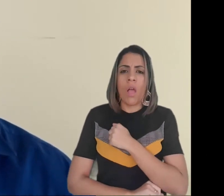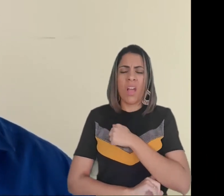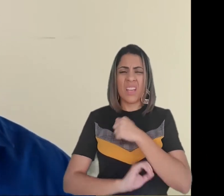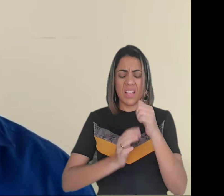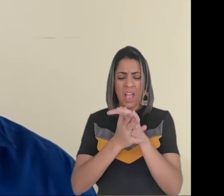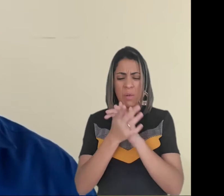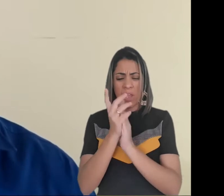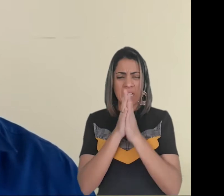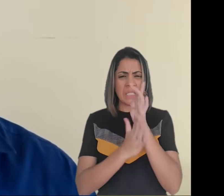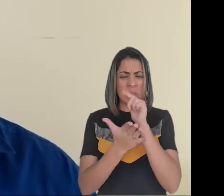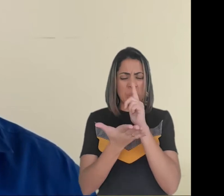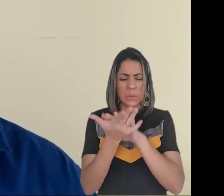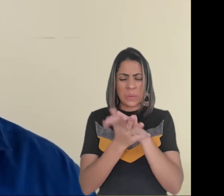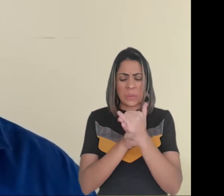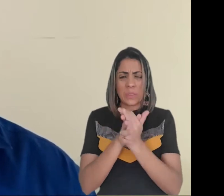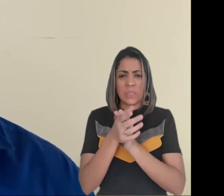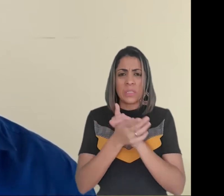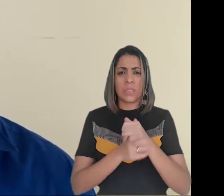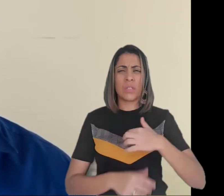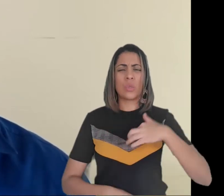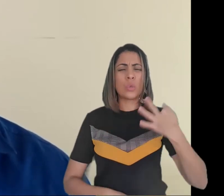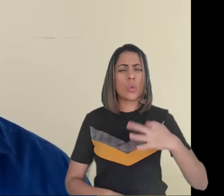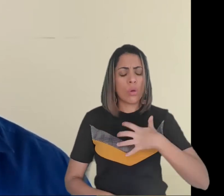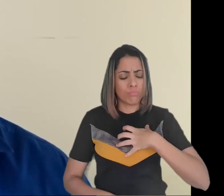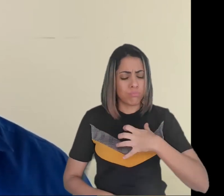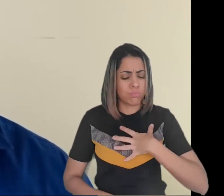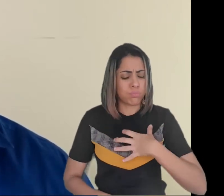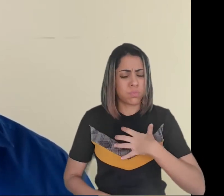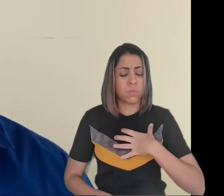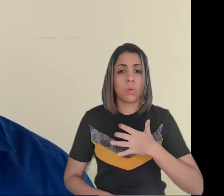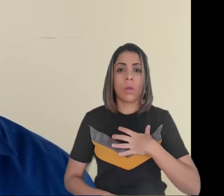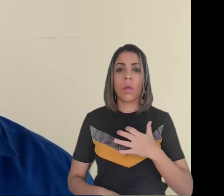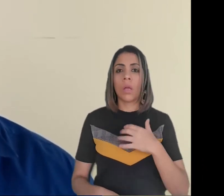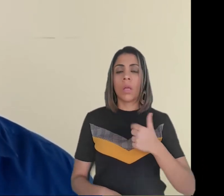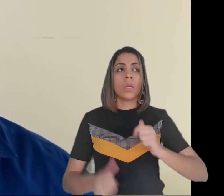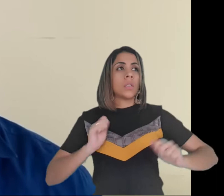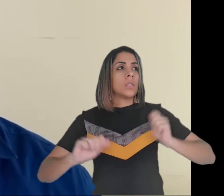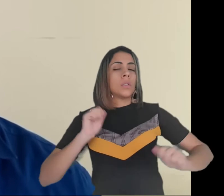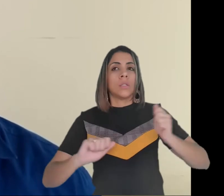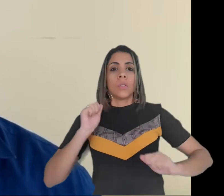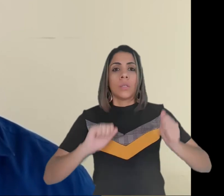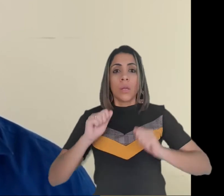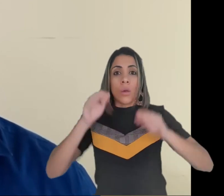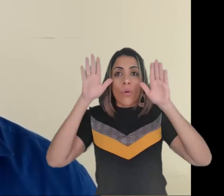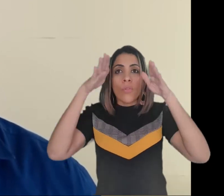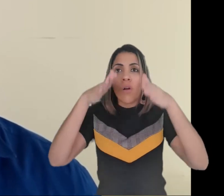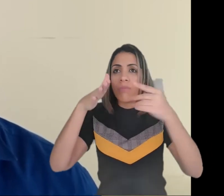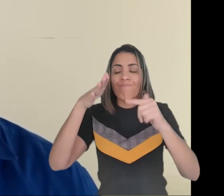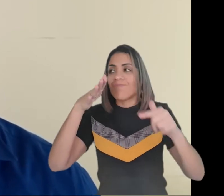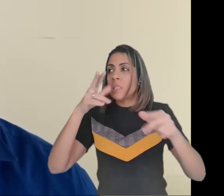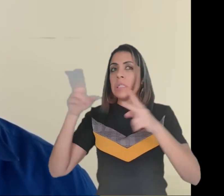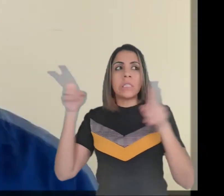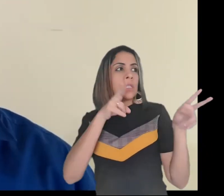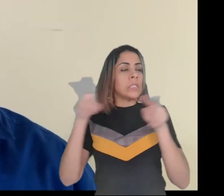mãos, dores no peito, agitação, dificuldade de concentração e